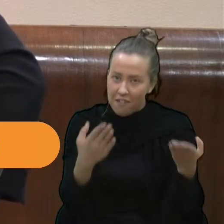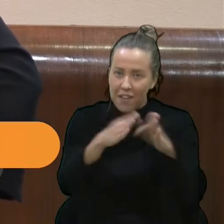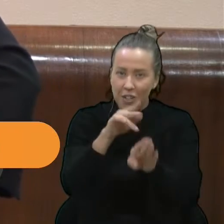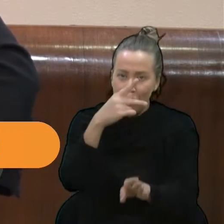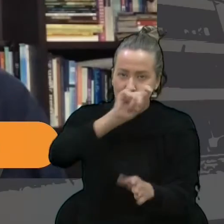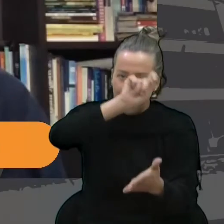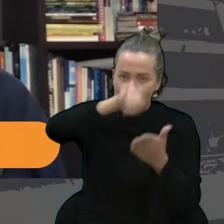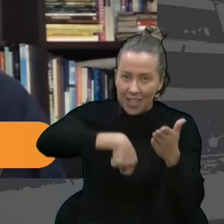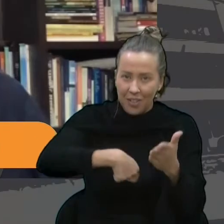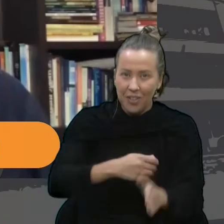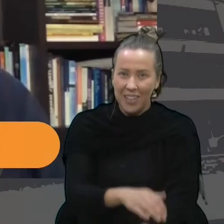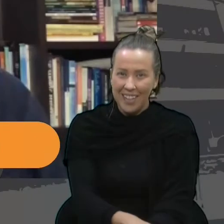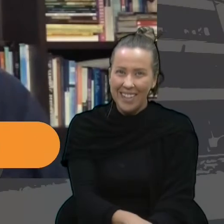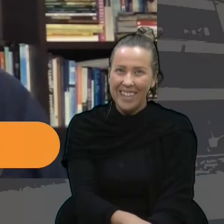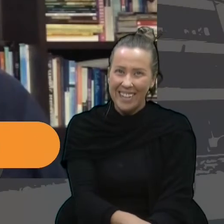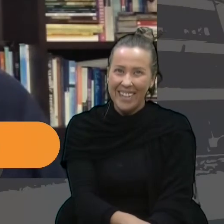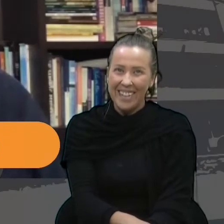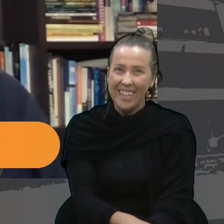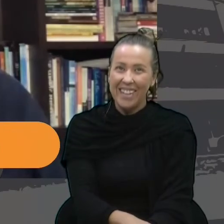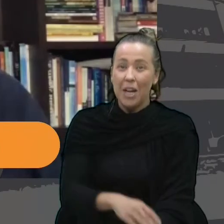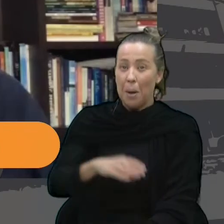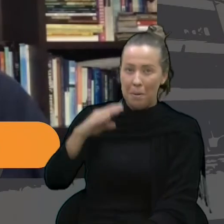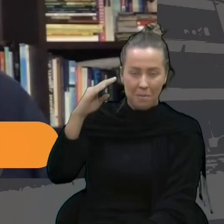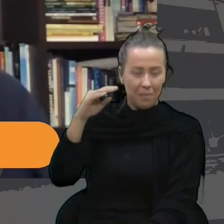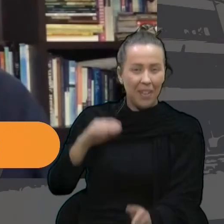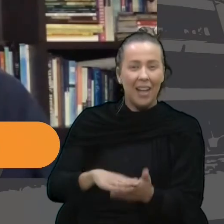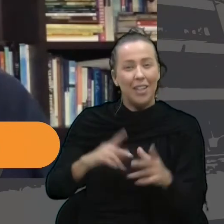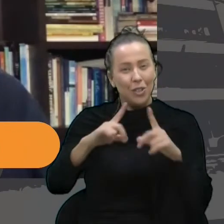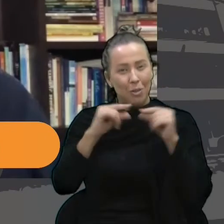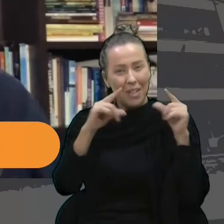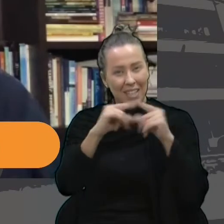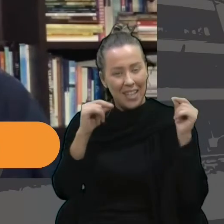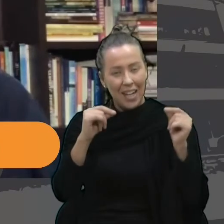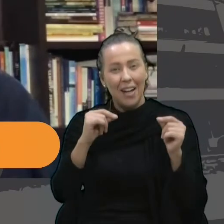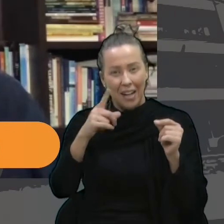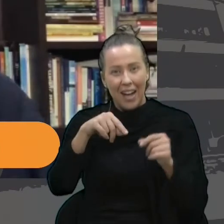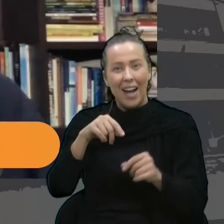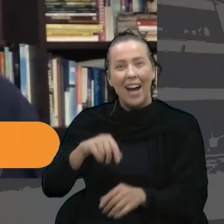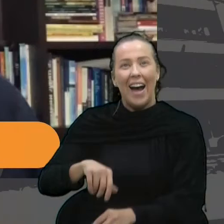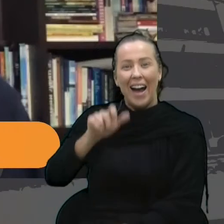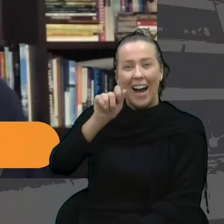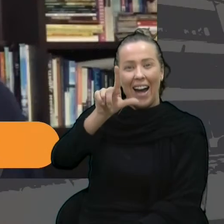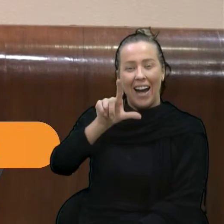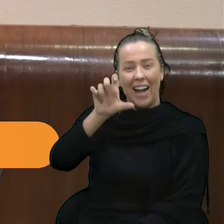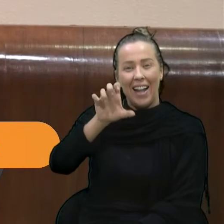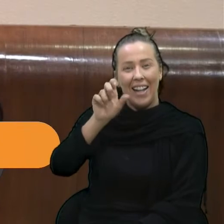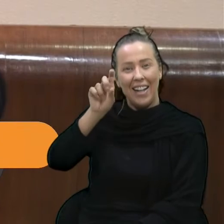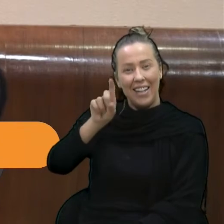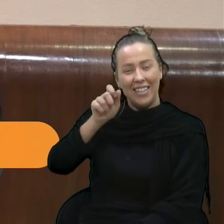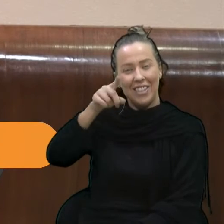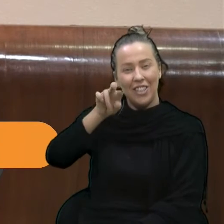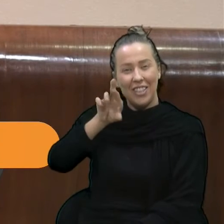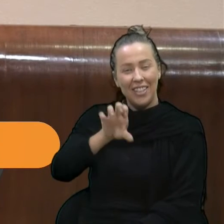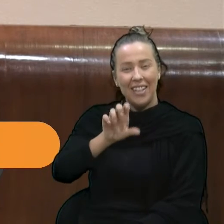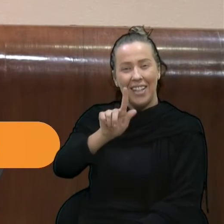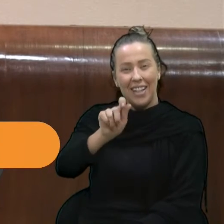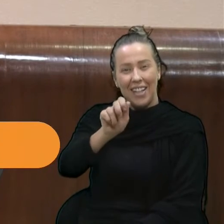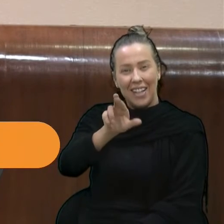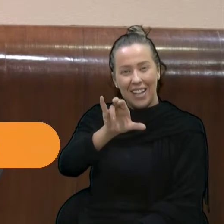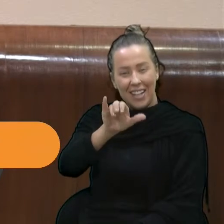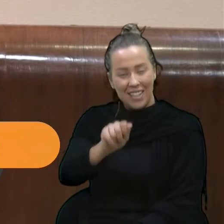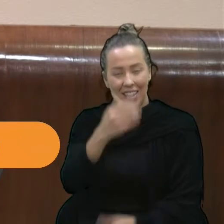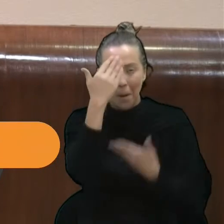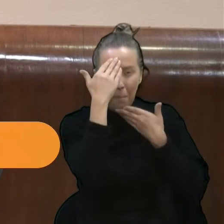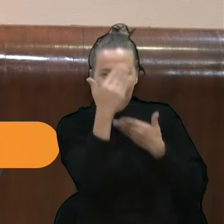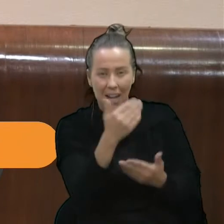assinatura. De Brasília, Alexandre Garcia. Obrigado, Alexandre. Forte abraço. E